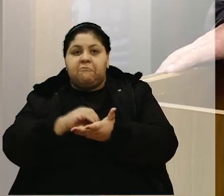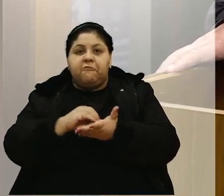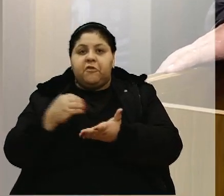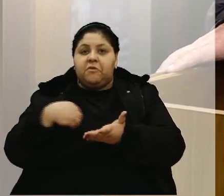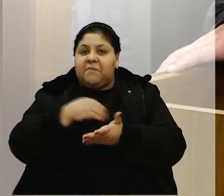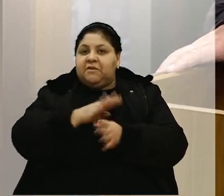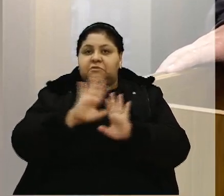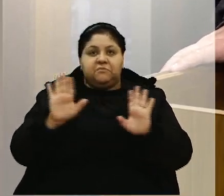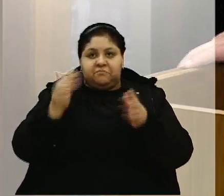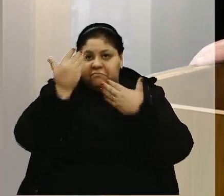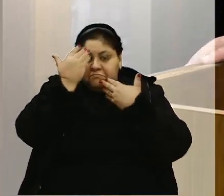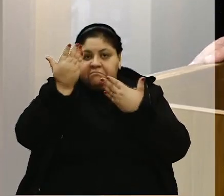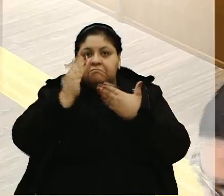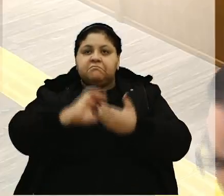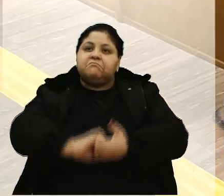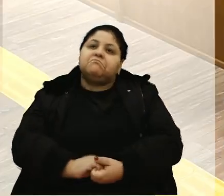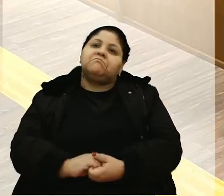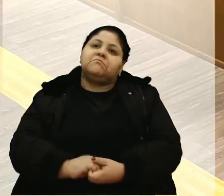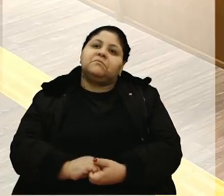Obrigado.